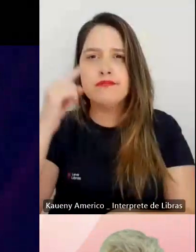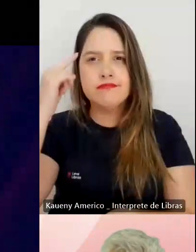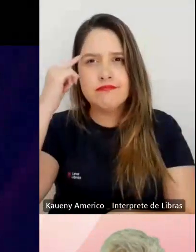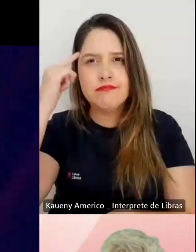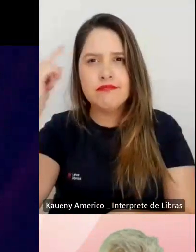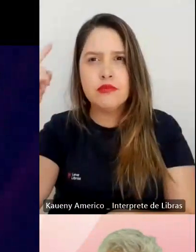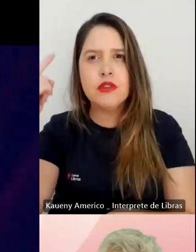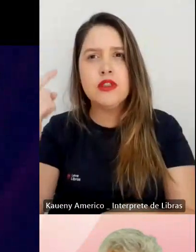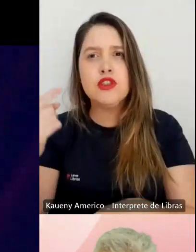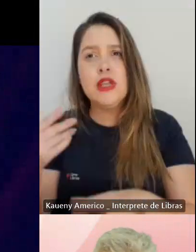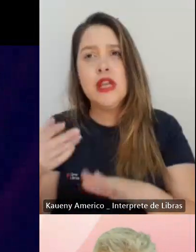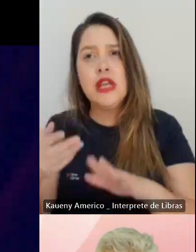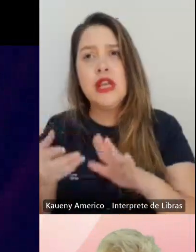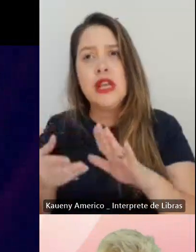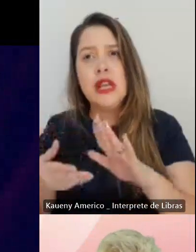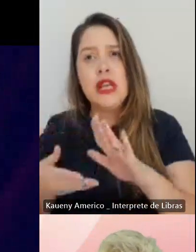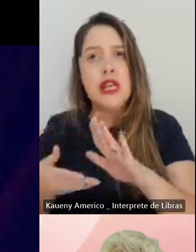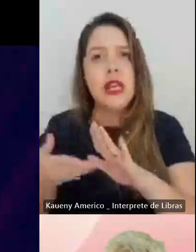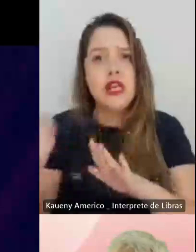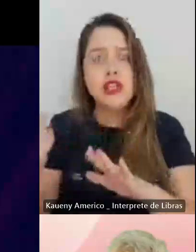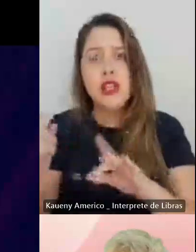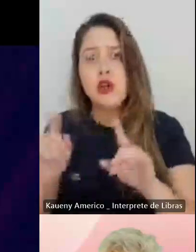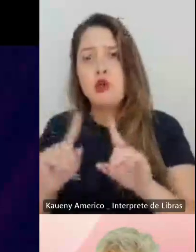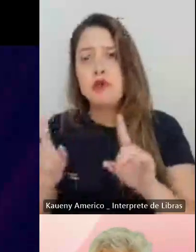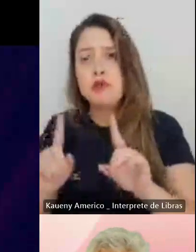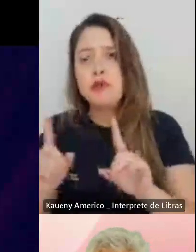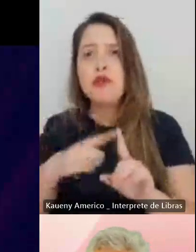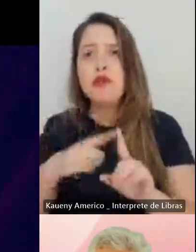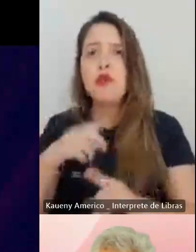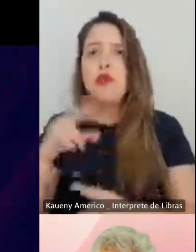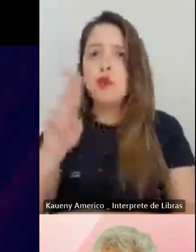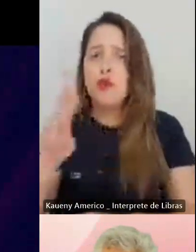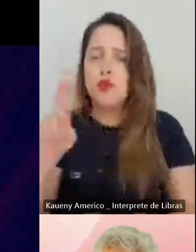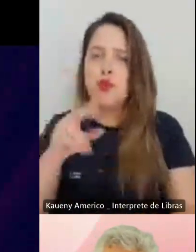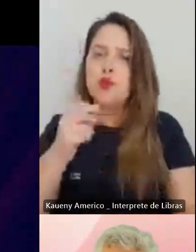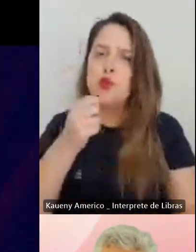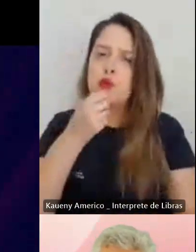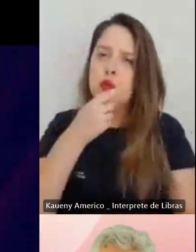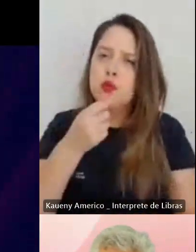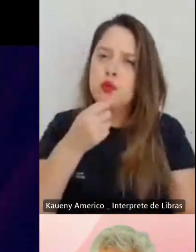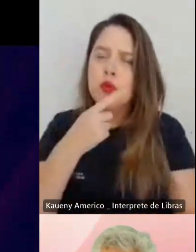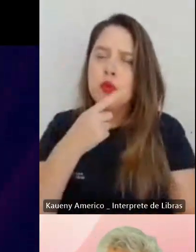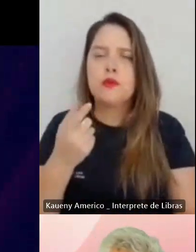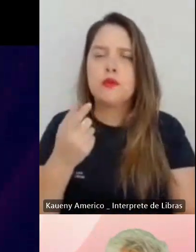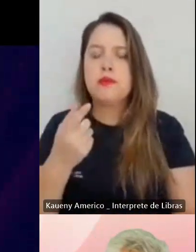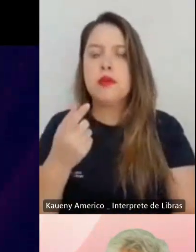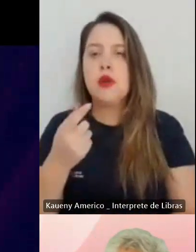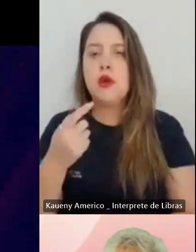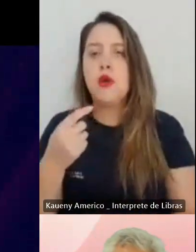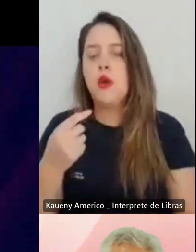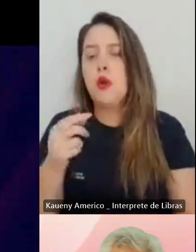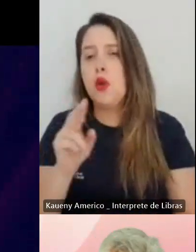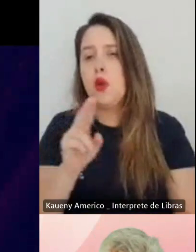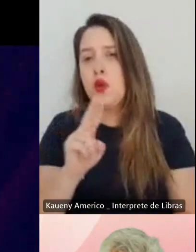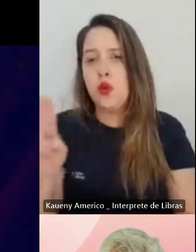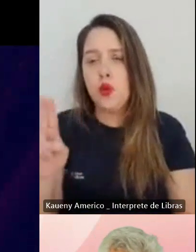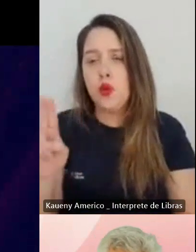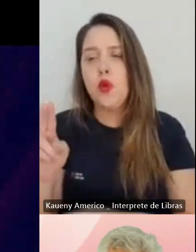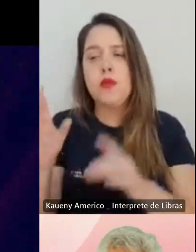os ovários. E aqui onde ele põe o uso de medicamentos, o tamoxifeno, o nome técnico é um